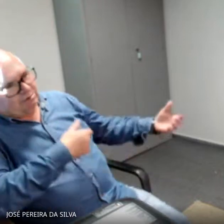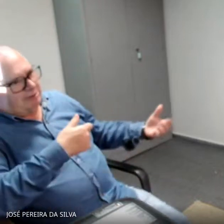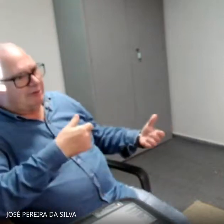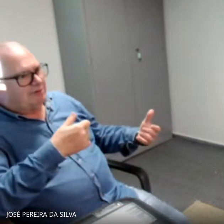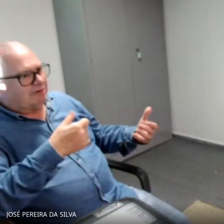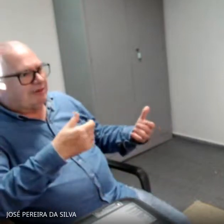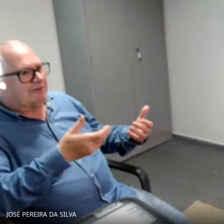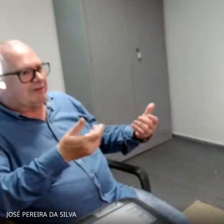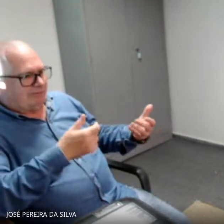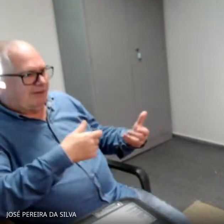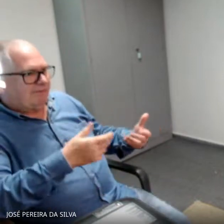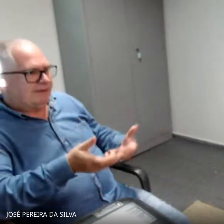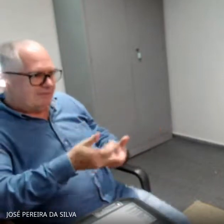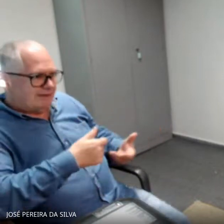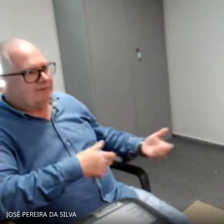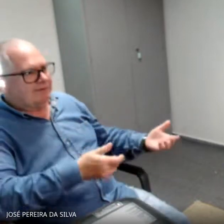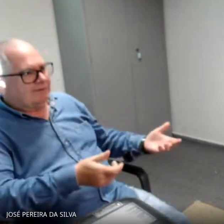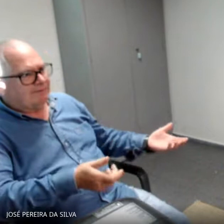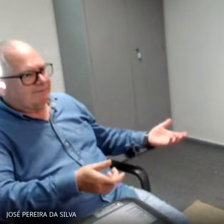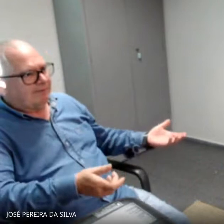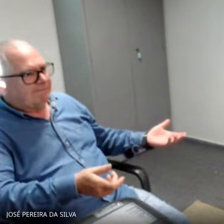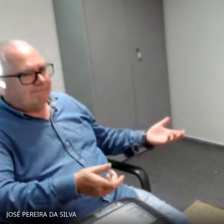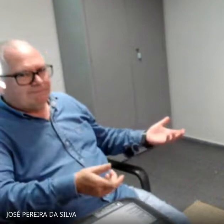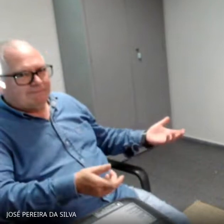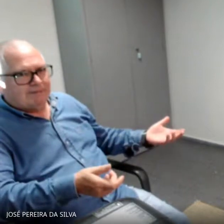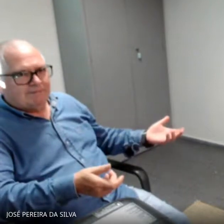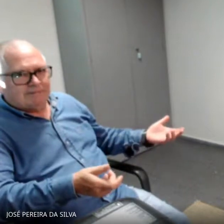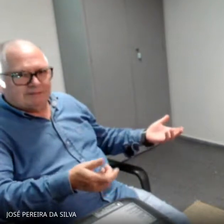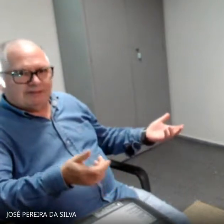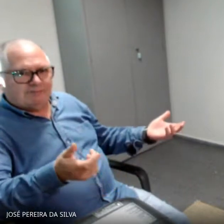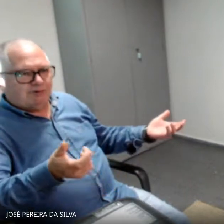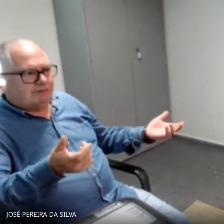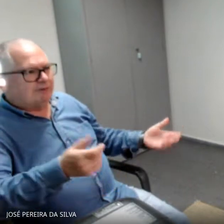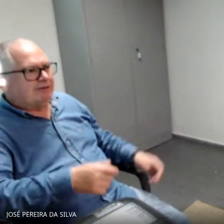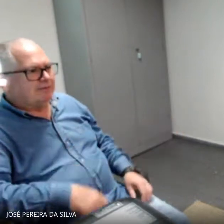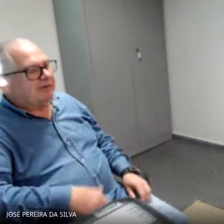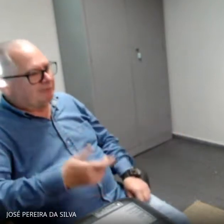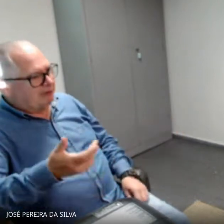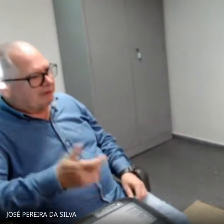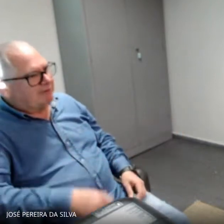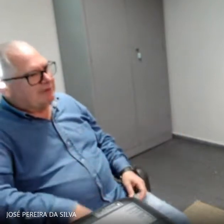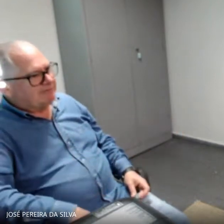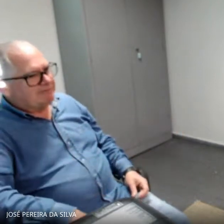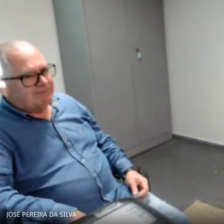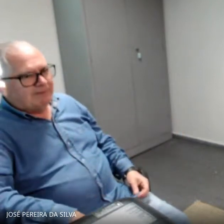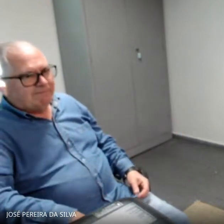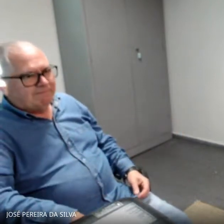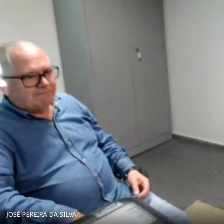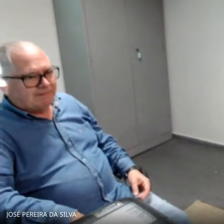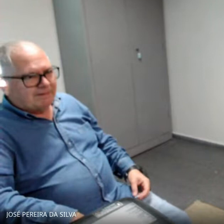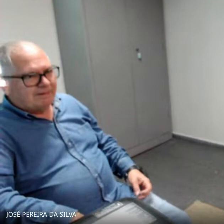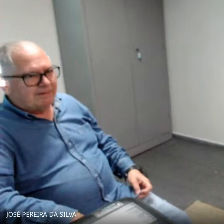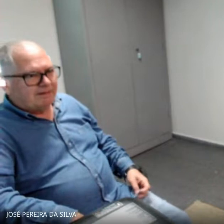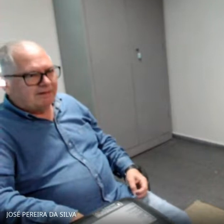afetando totalmente o nosso organismo. Você alimenta e vai. Sim, porque o antibiótico mata as bactérias. Tanto as boas é ruim. As boas é ruim. Perdão.